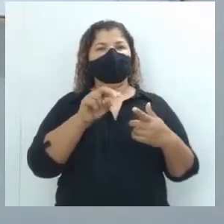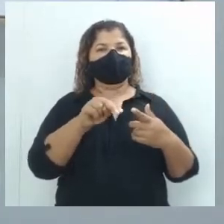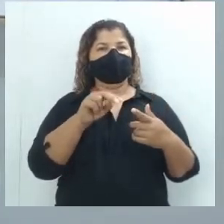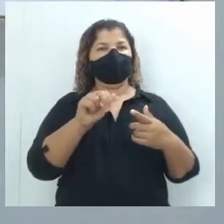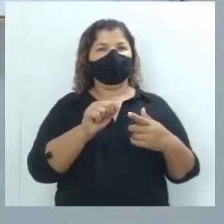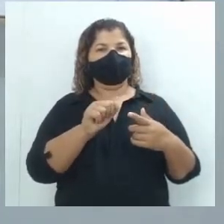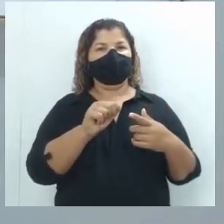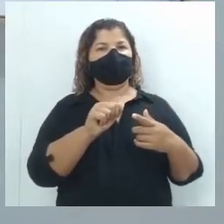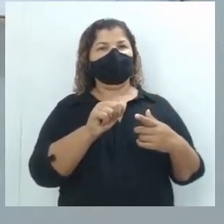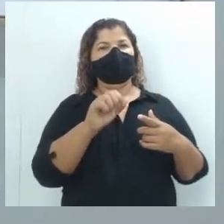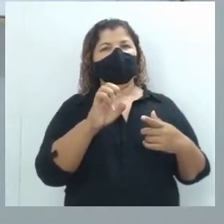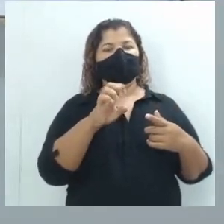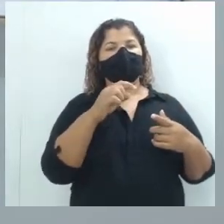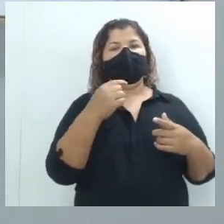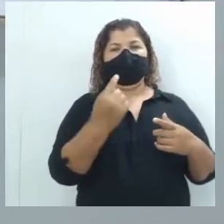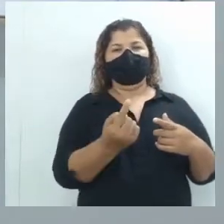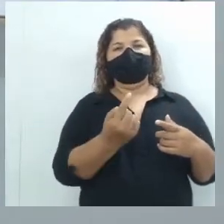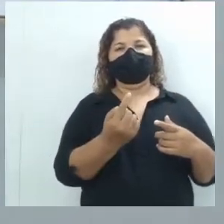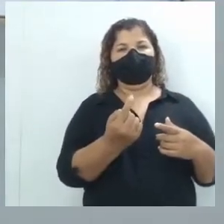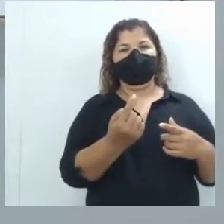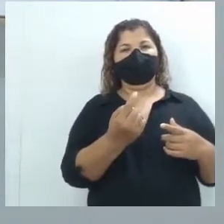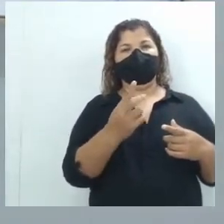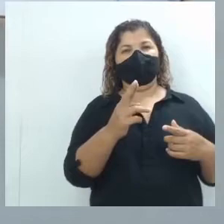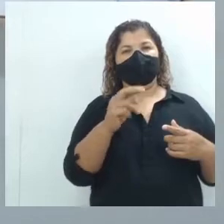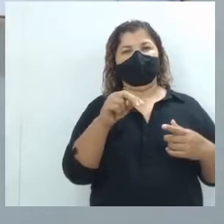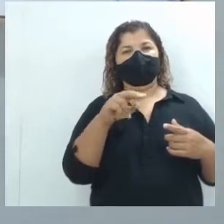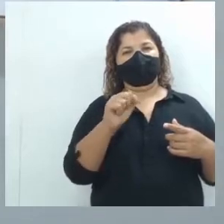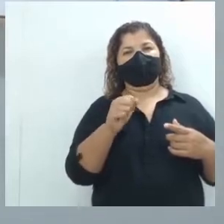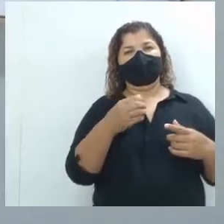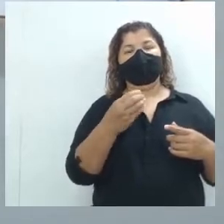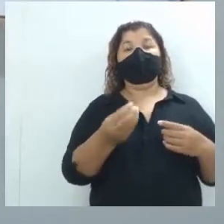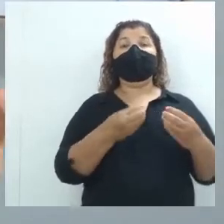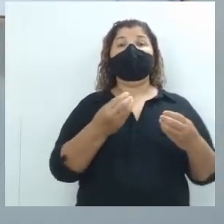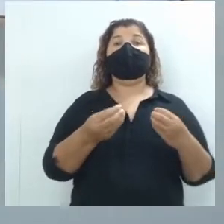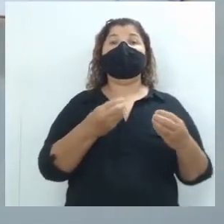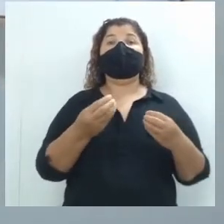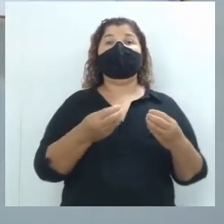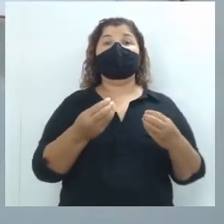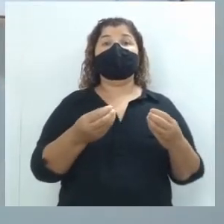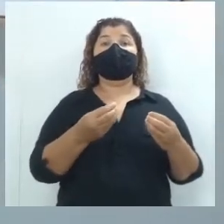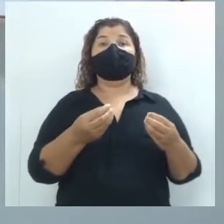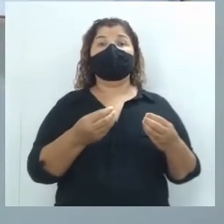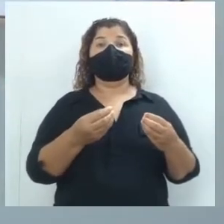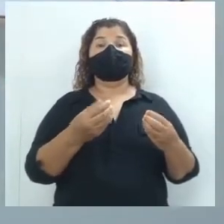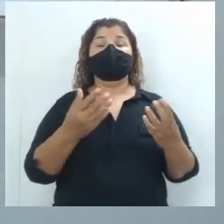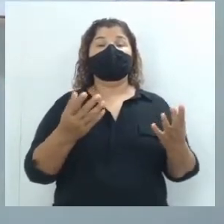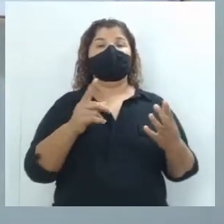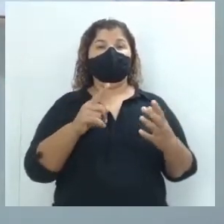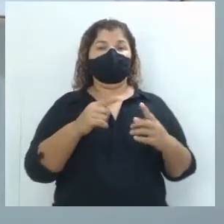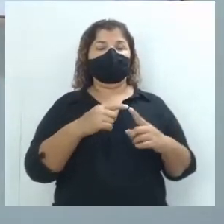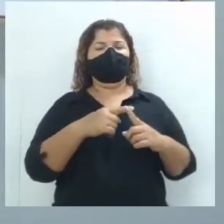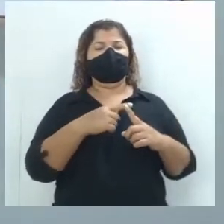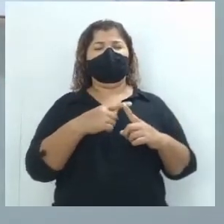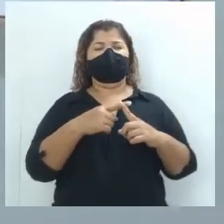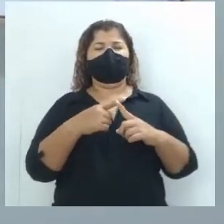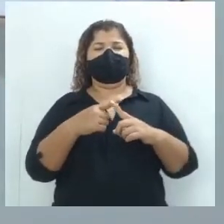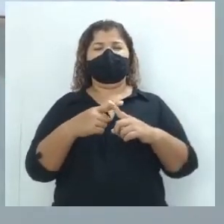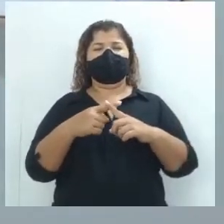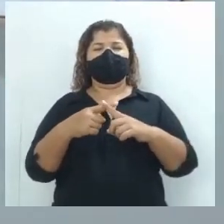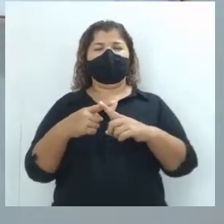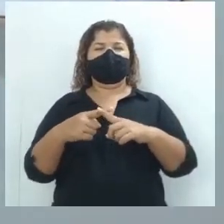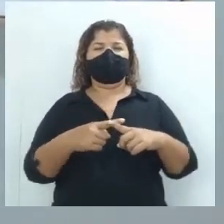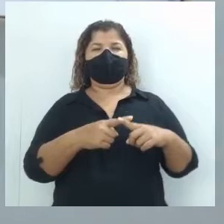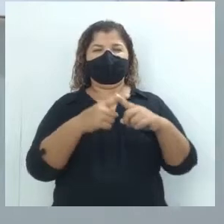a mãe só deixou um RNA. Foi. E como é que vai ser isso? Ei, monstro, tu vai ter que multiplicar esse RNA.